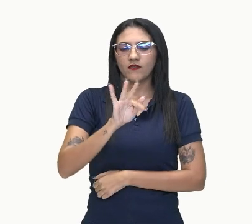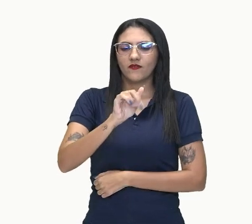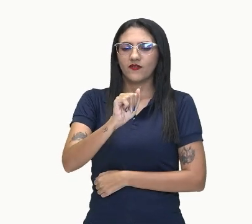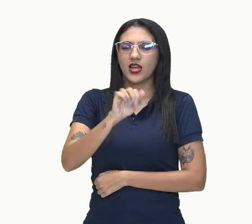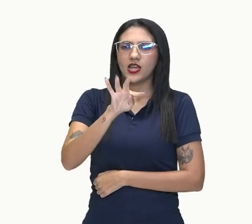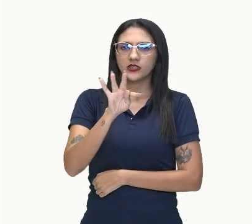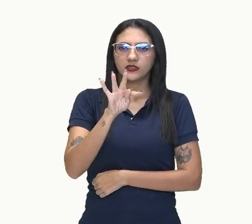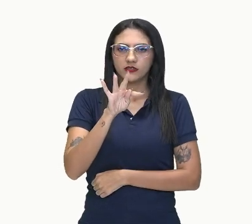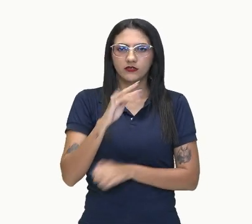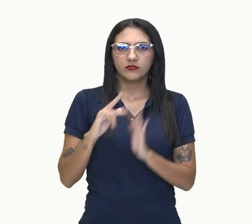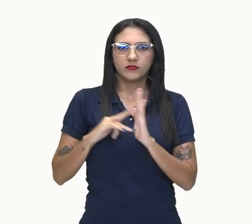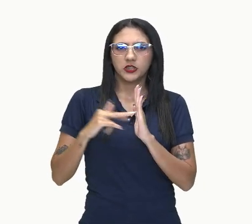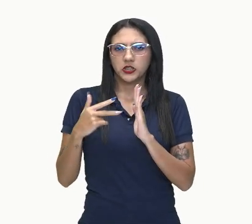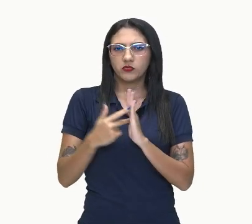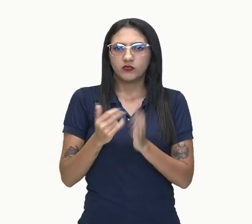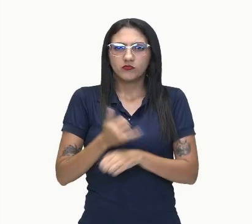gordinho.